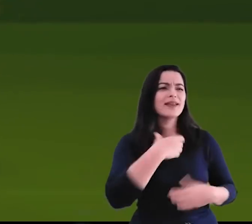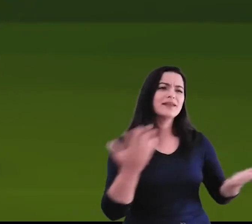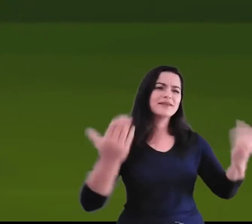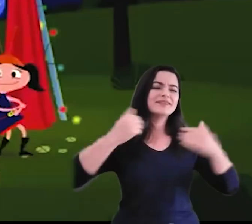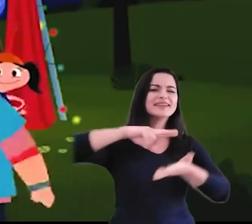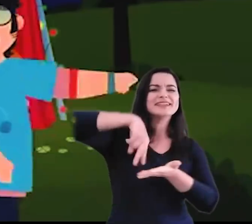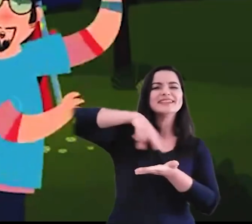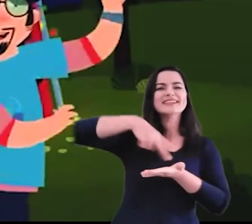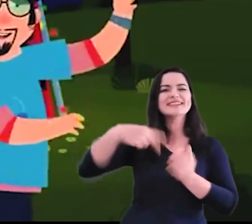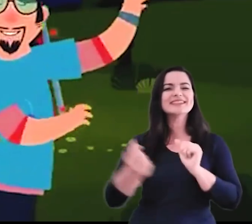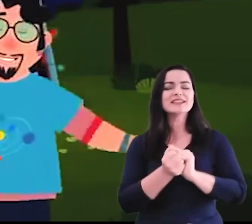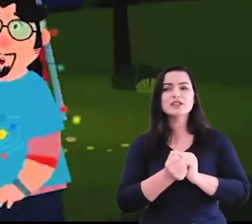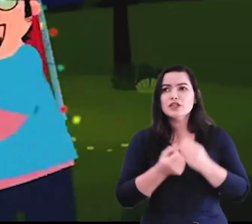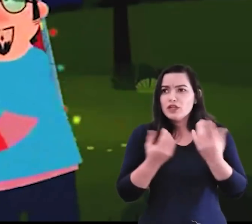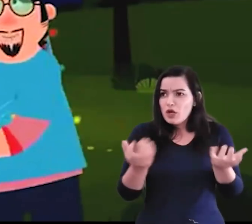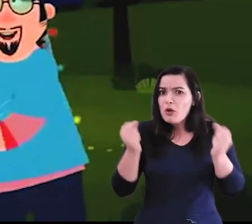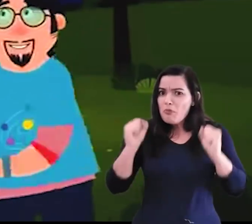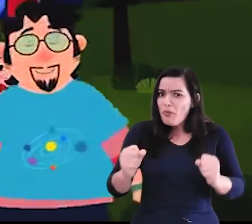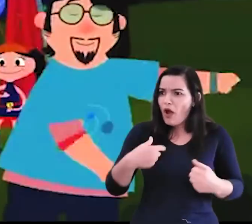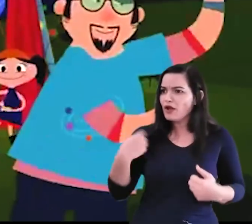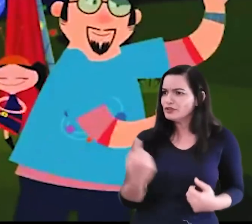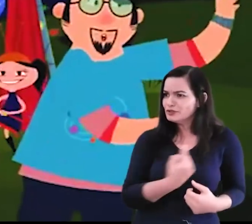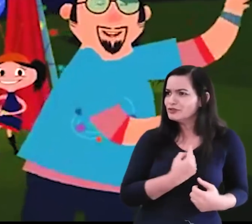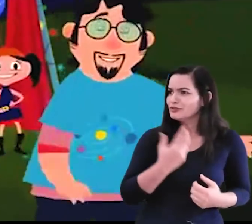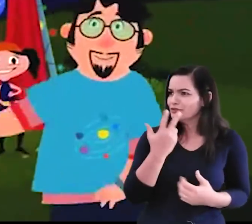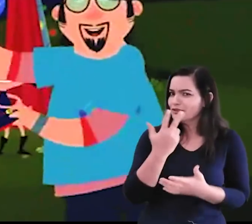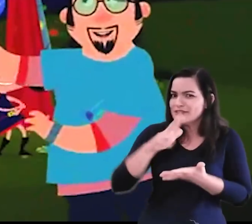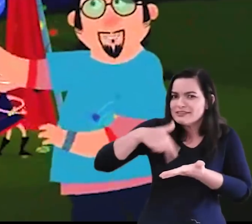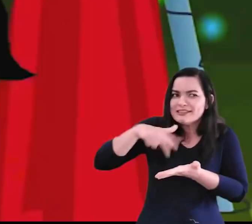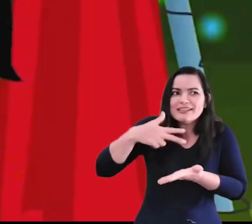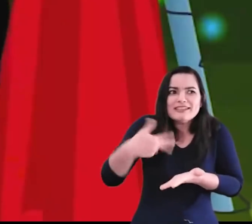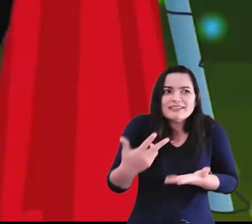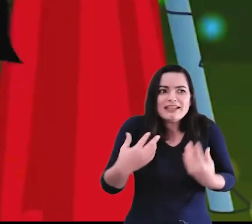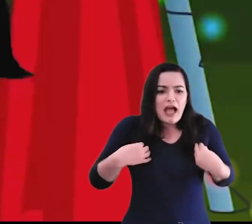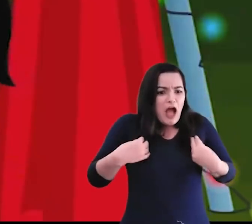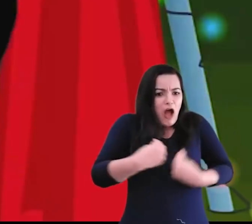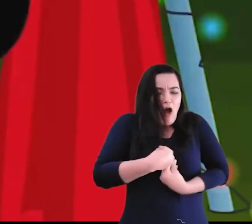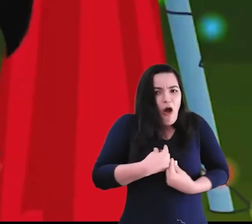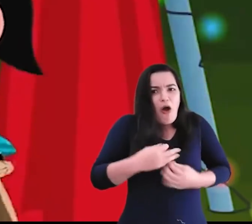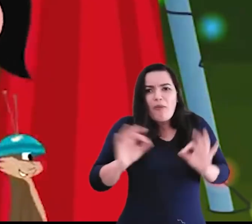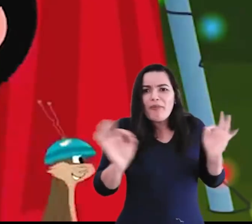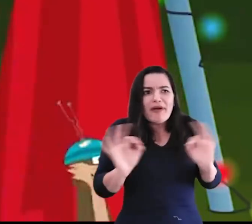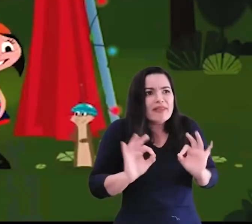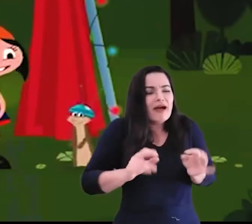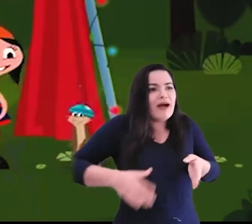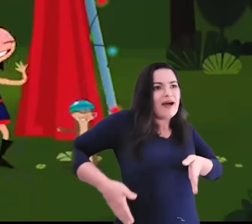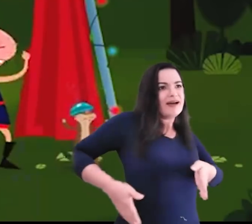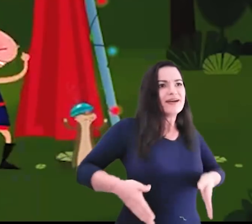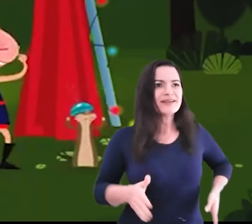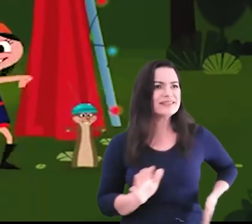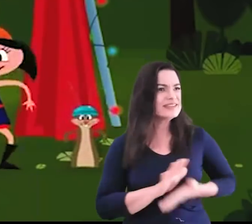gente. Mas dá pra dançar sem ser robô? E sem traje espacial? Claro que sim!